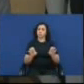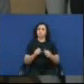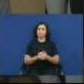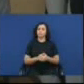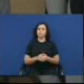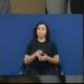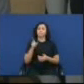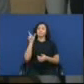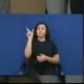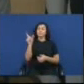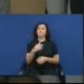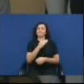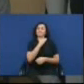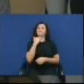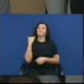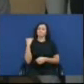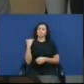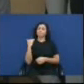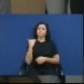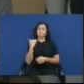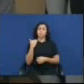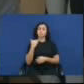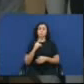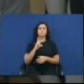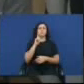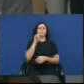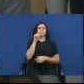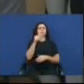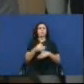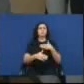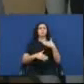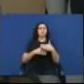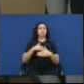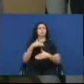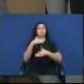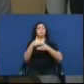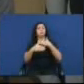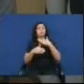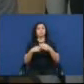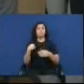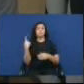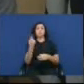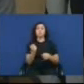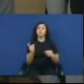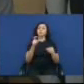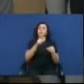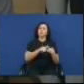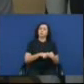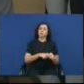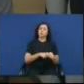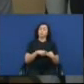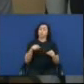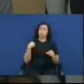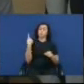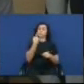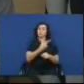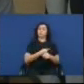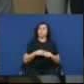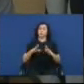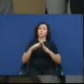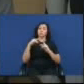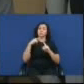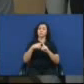repentina morte do referido padre, após algum tempo retomamos nós, da paróquia São José,